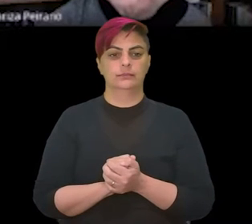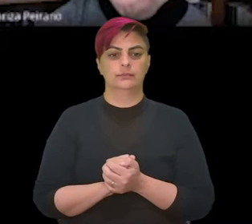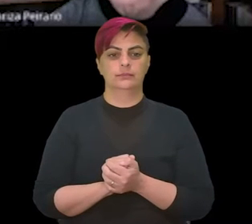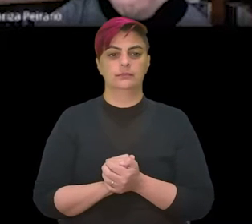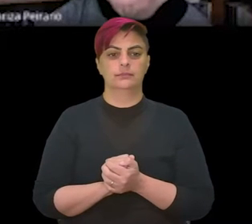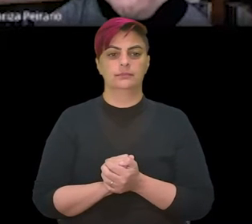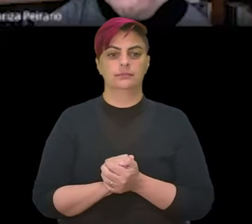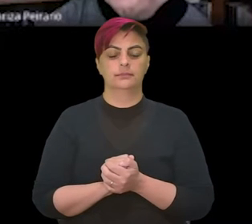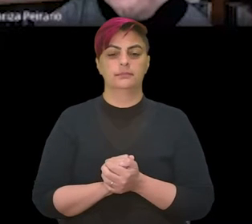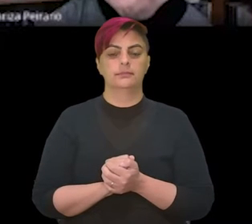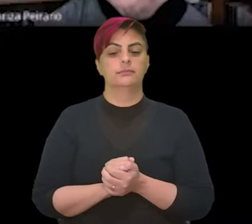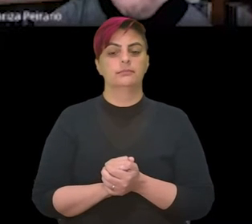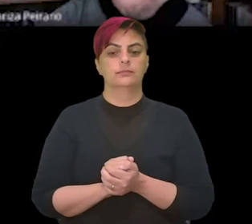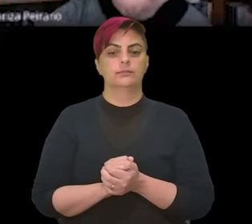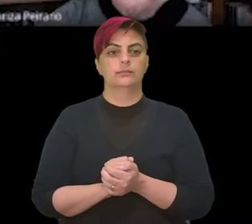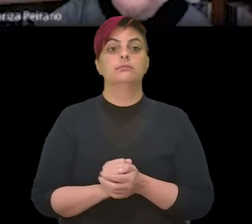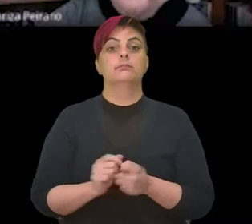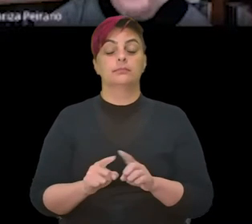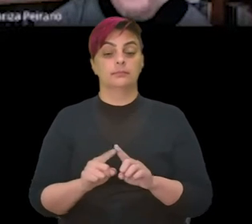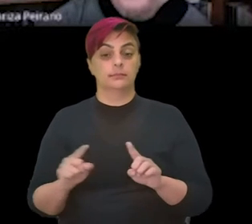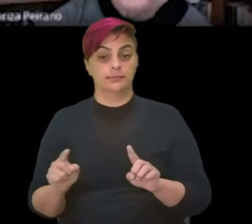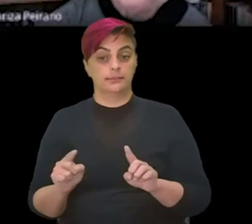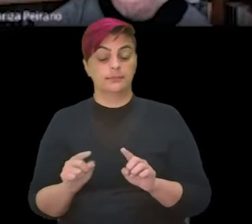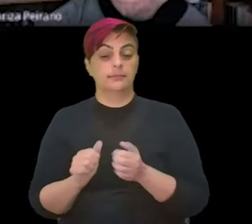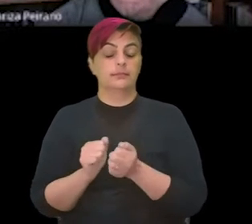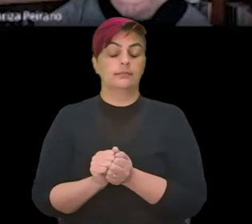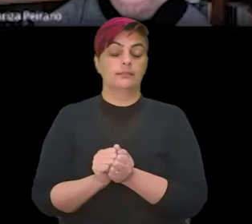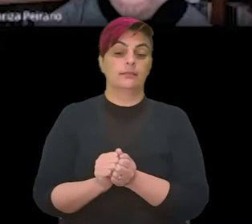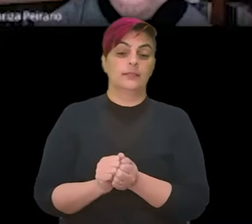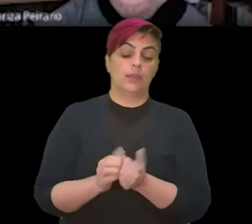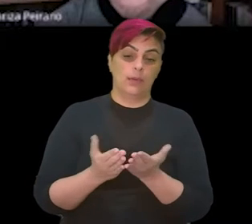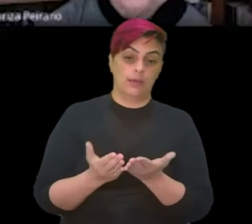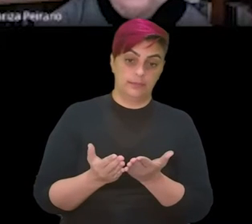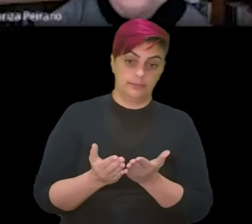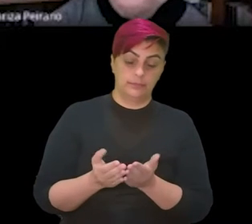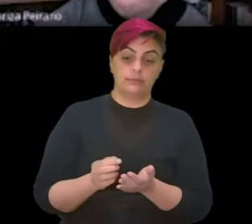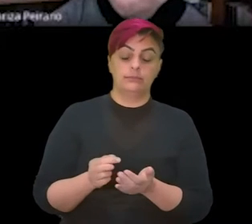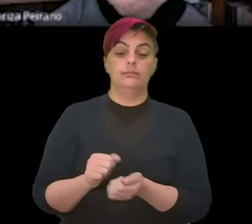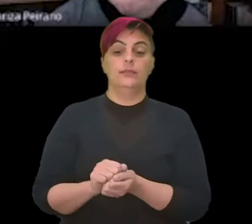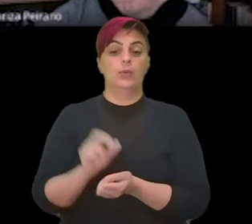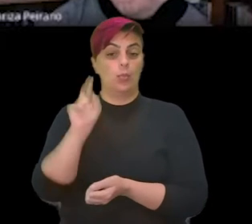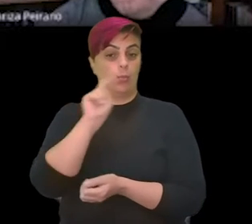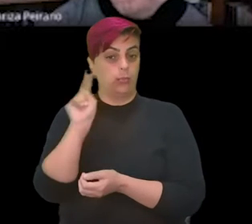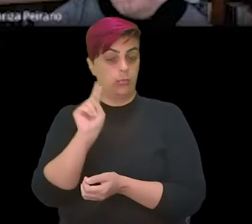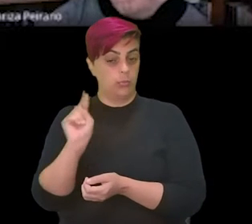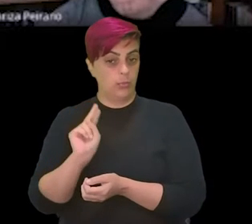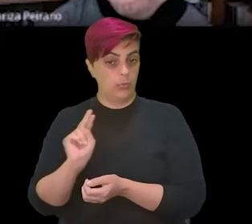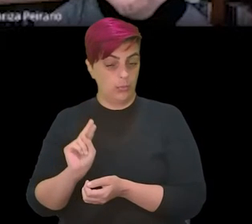que Malinowski manteve no campo, os nomes próprios de muitos shetlandeses em Argonautas,